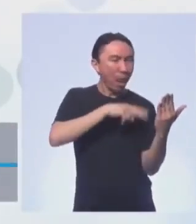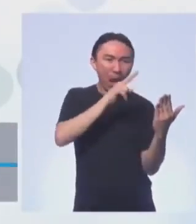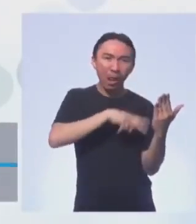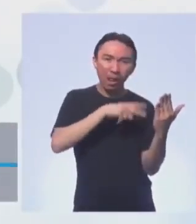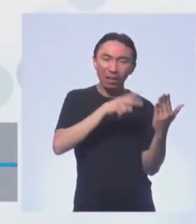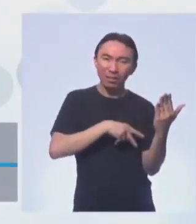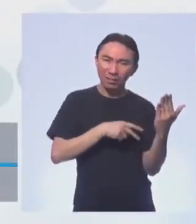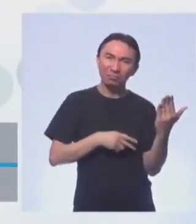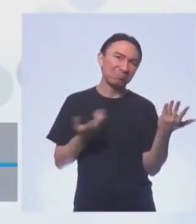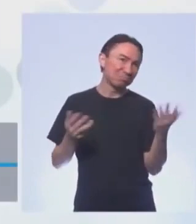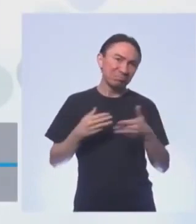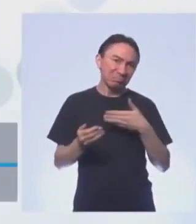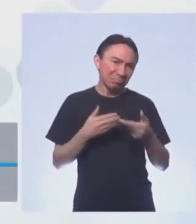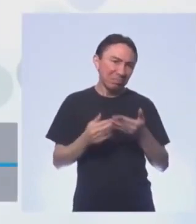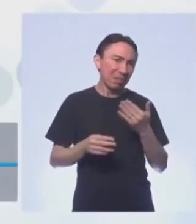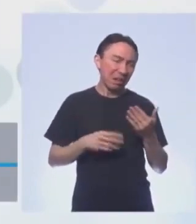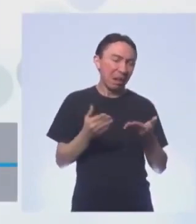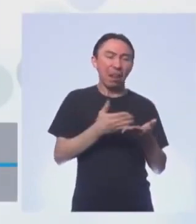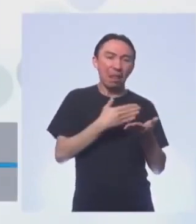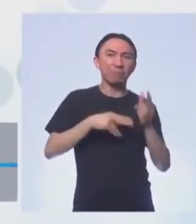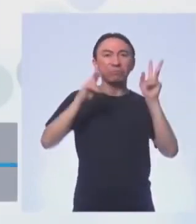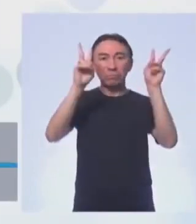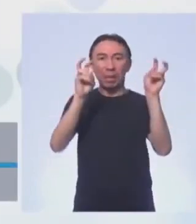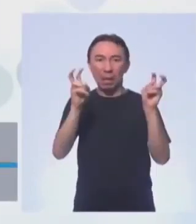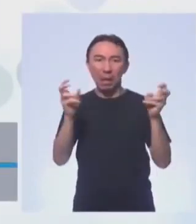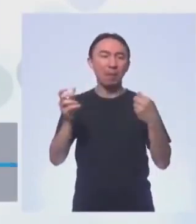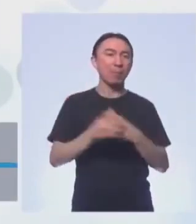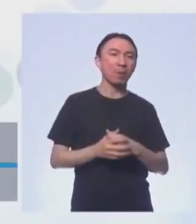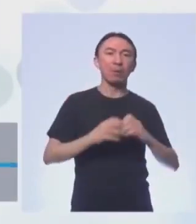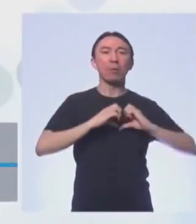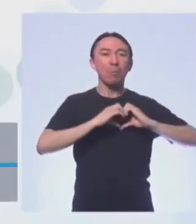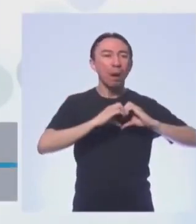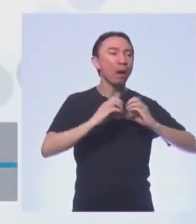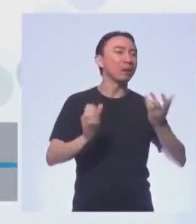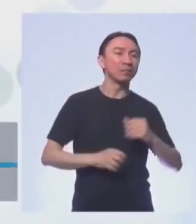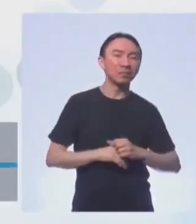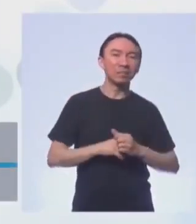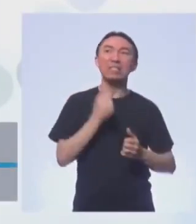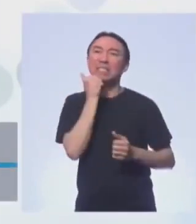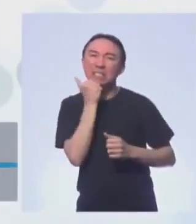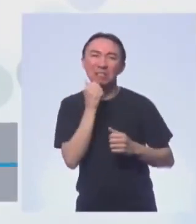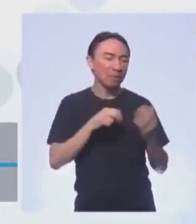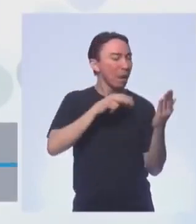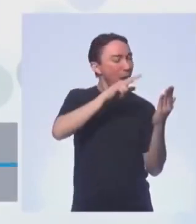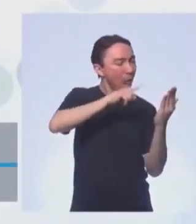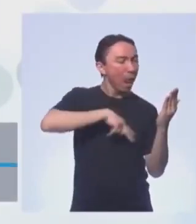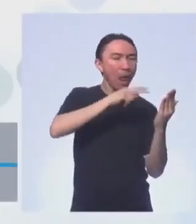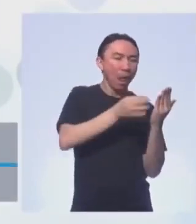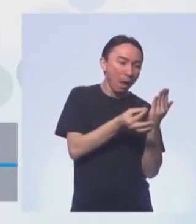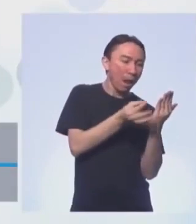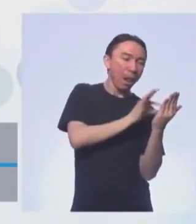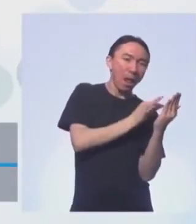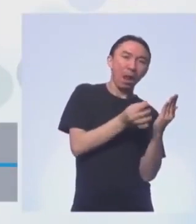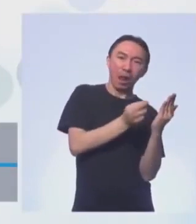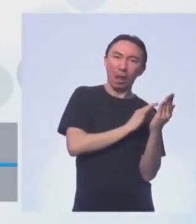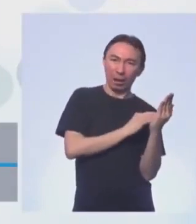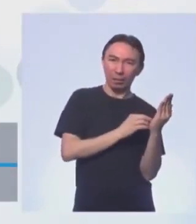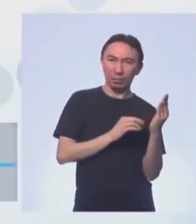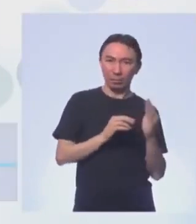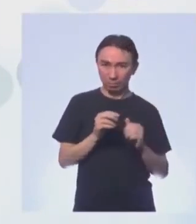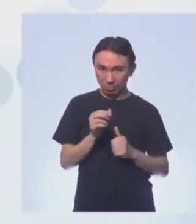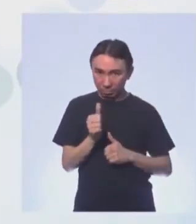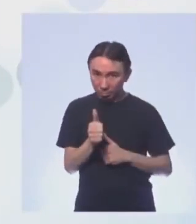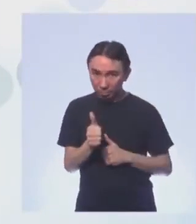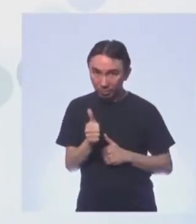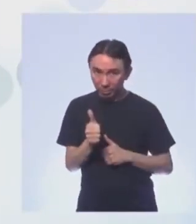texto científico, o que for, né? A gente tem perdido esse hábito, é isso que está sendo tratado nessa pesquisa, tá? Então vamos para o próximo